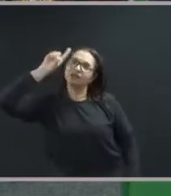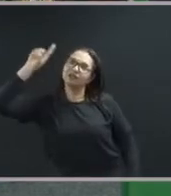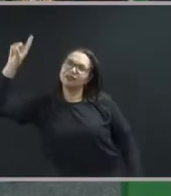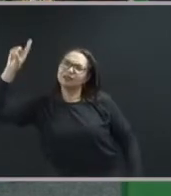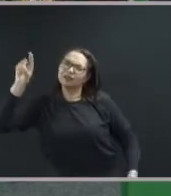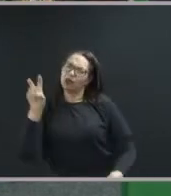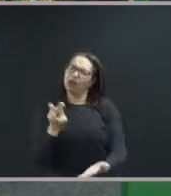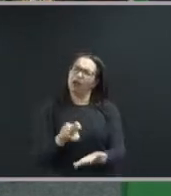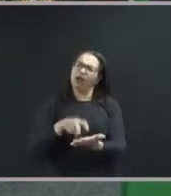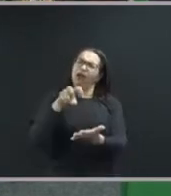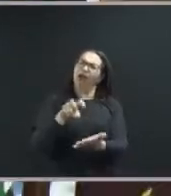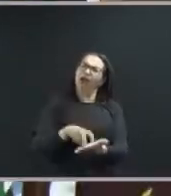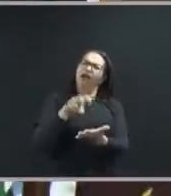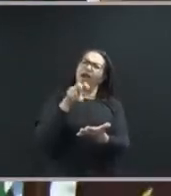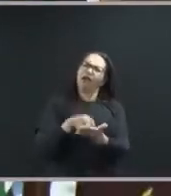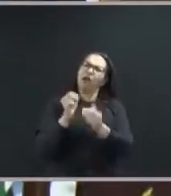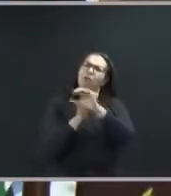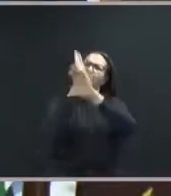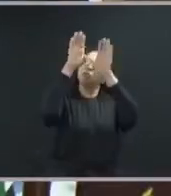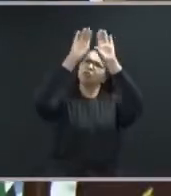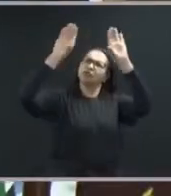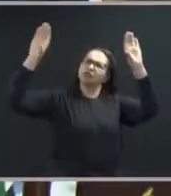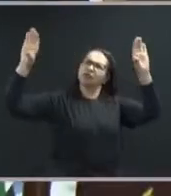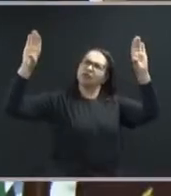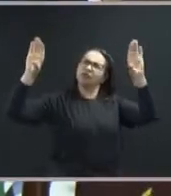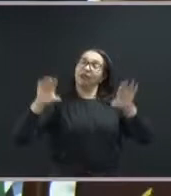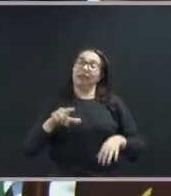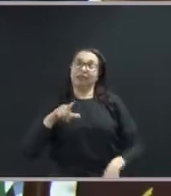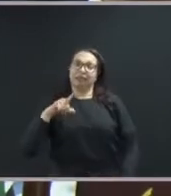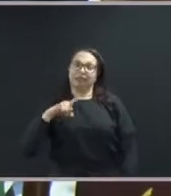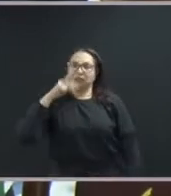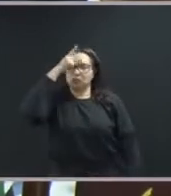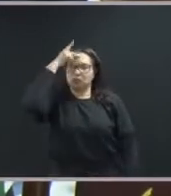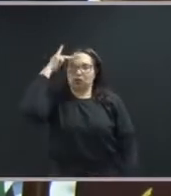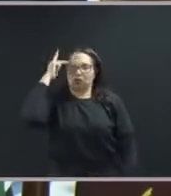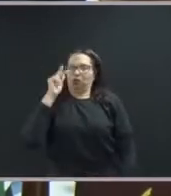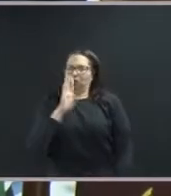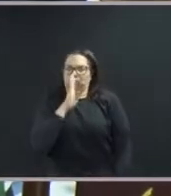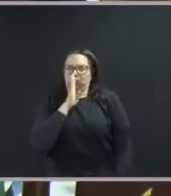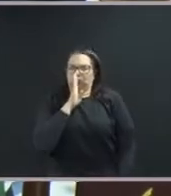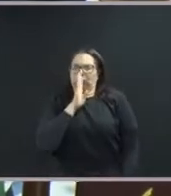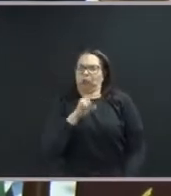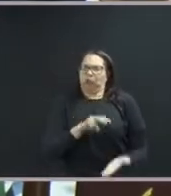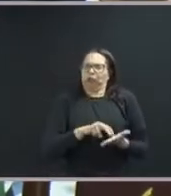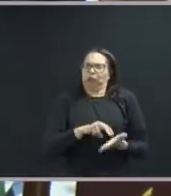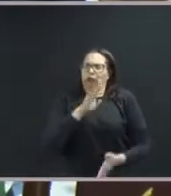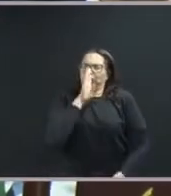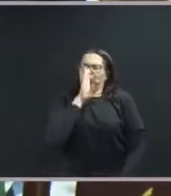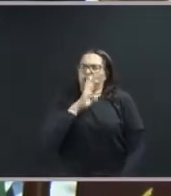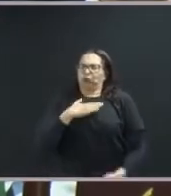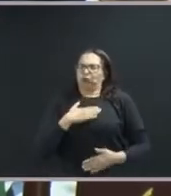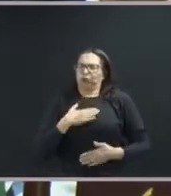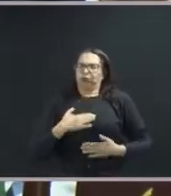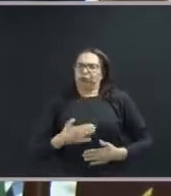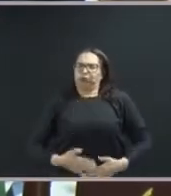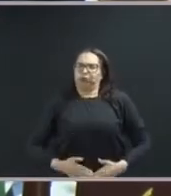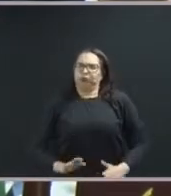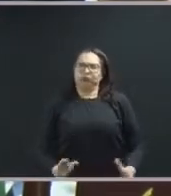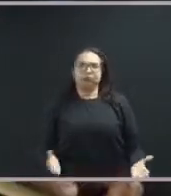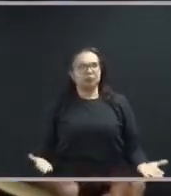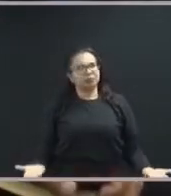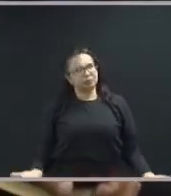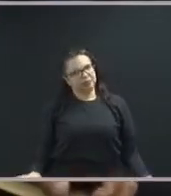Aí fica com aquele negócio, com aquela falsa etiqueta. Irmão, nós precisamos manter etiqueta. Meu irmão, quando o espírito age, cadê a etiqueta, meu